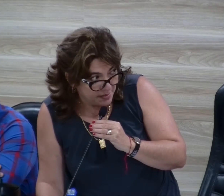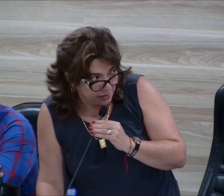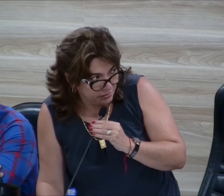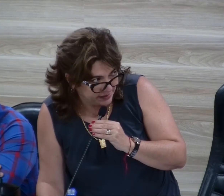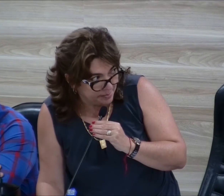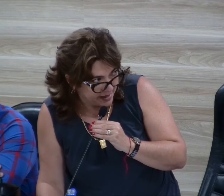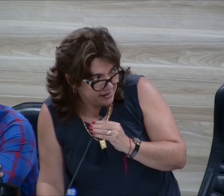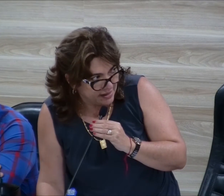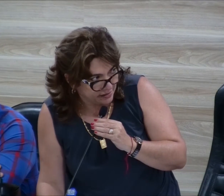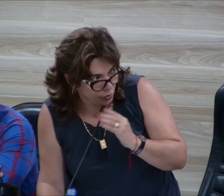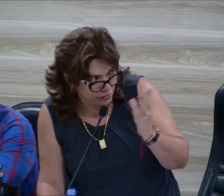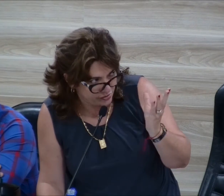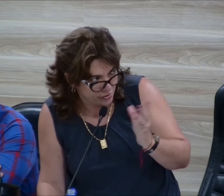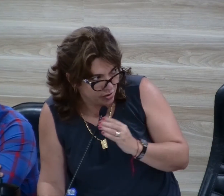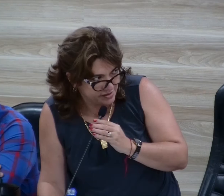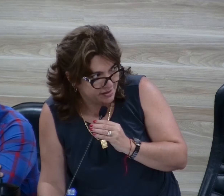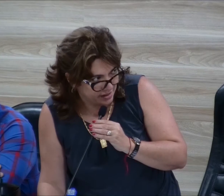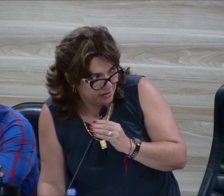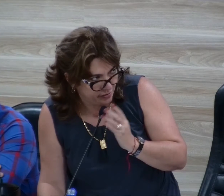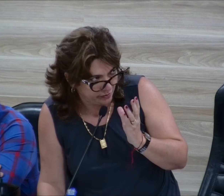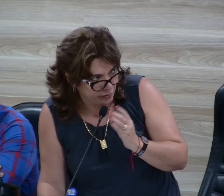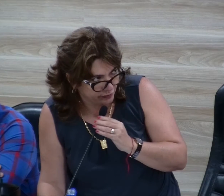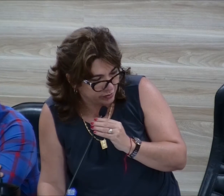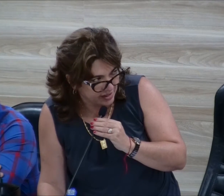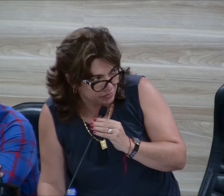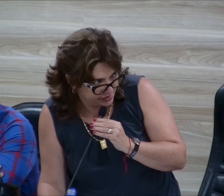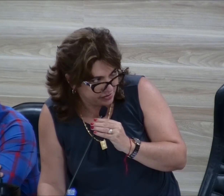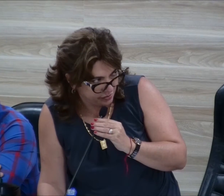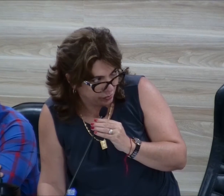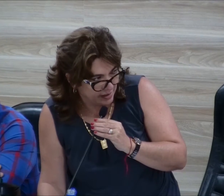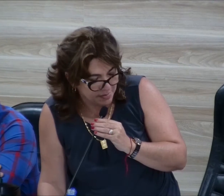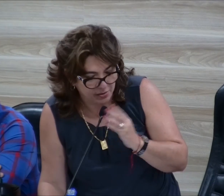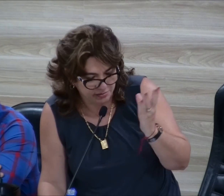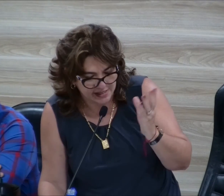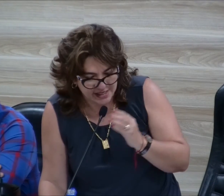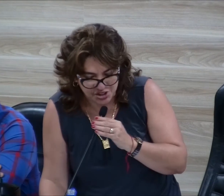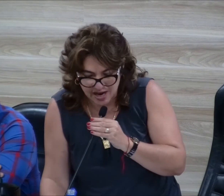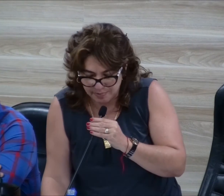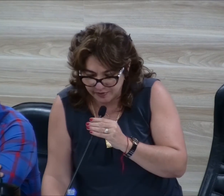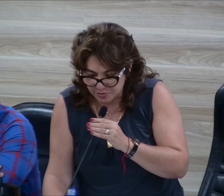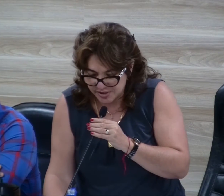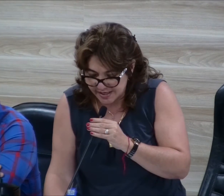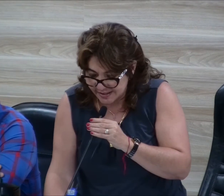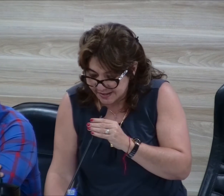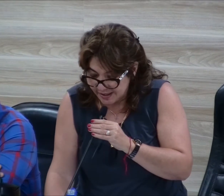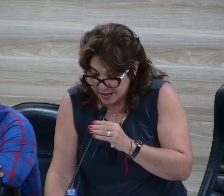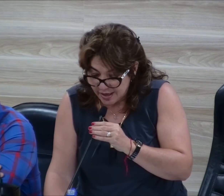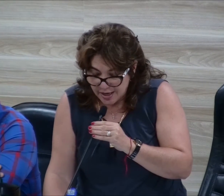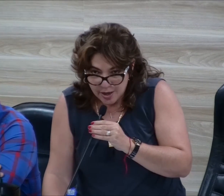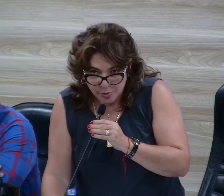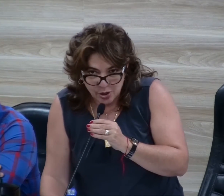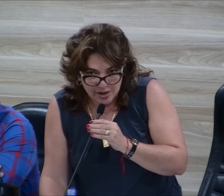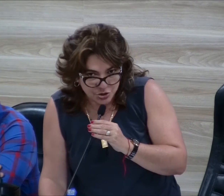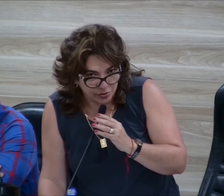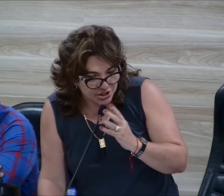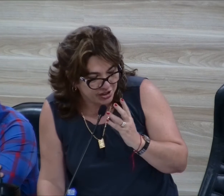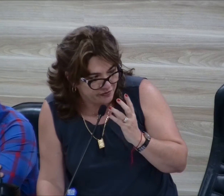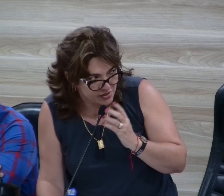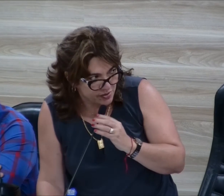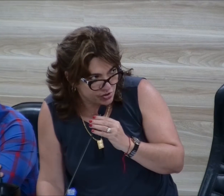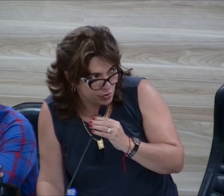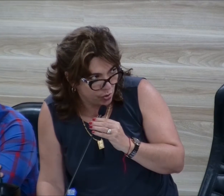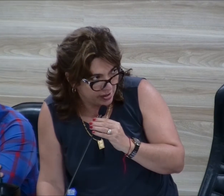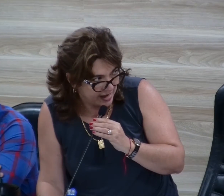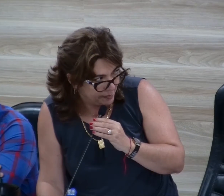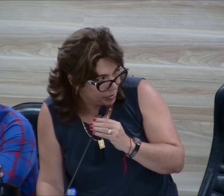parabenizar o Lemão também, e a todos nós que votamos no Lemão, nessa chapa, vamos dizer assim, porque eu acho que quando a gente